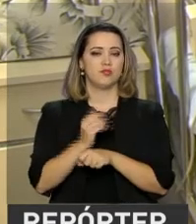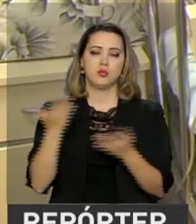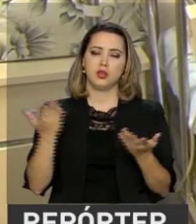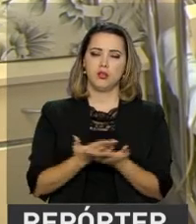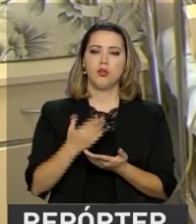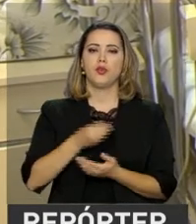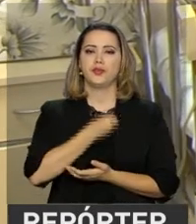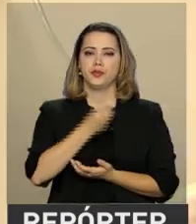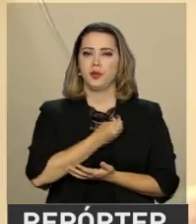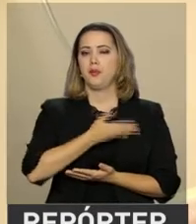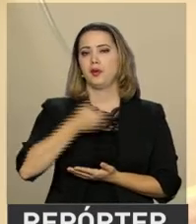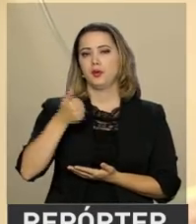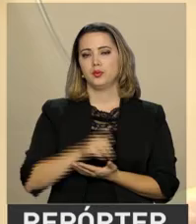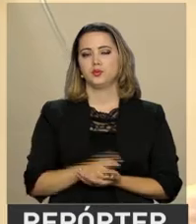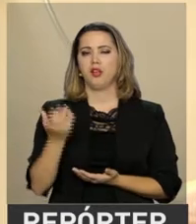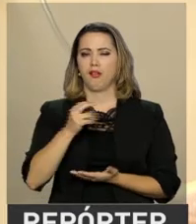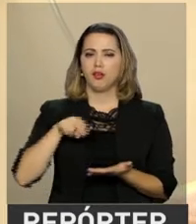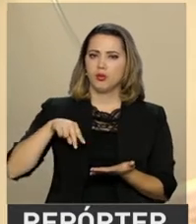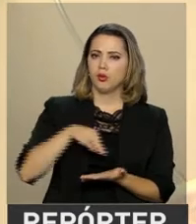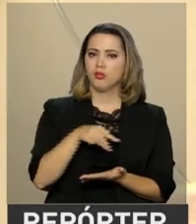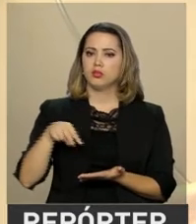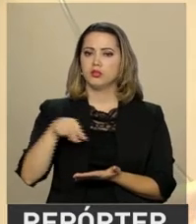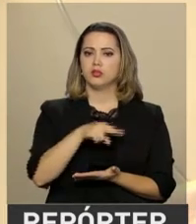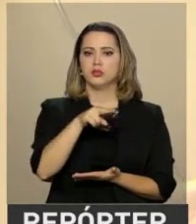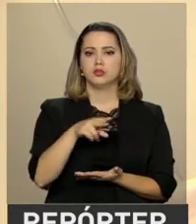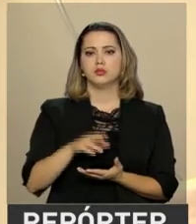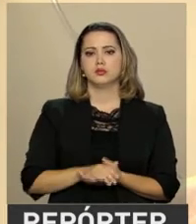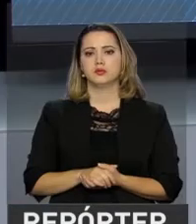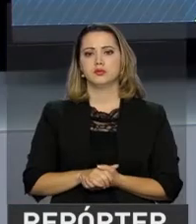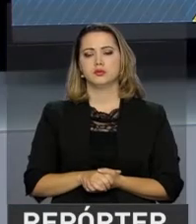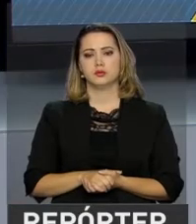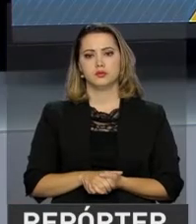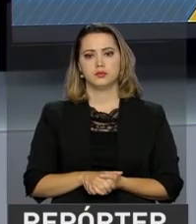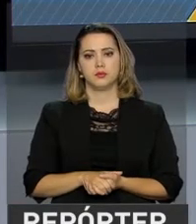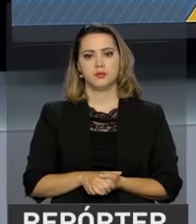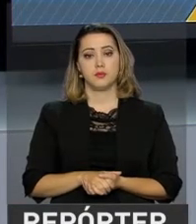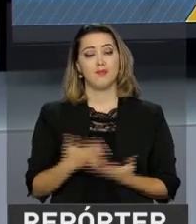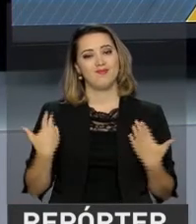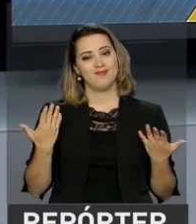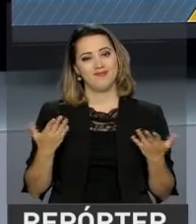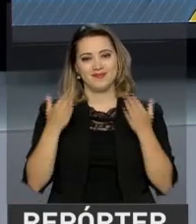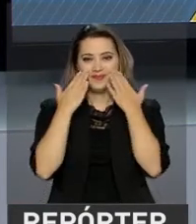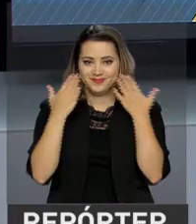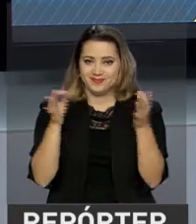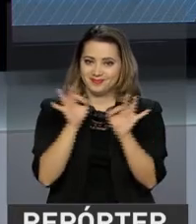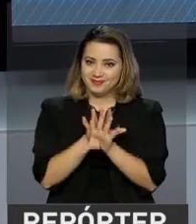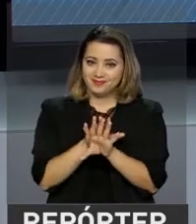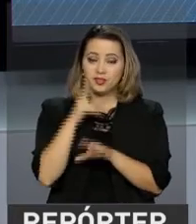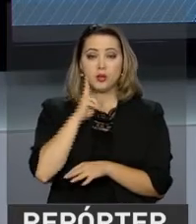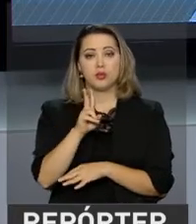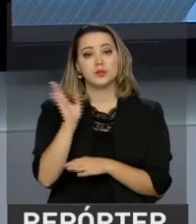antes parecia impossível da wanda agora vou andar se estiver o repórter br fica por aqui